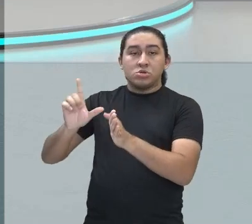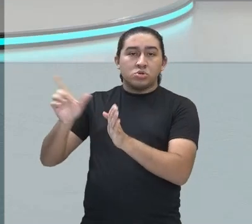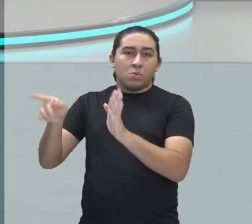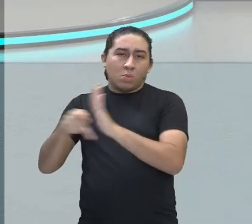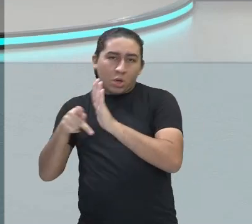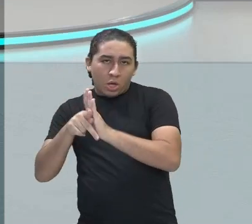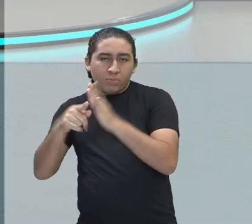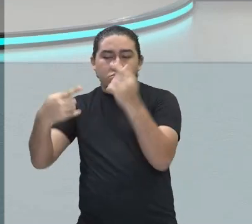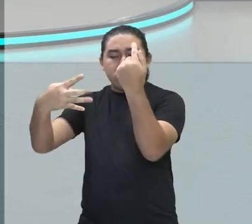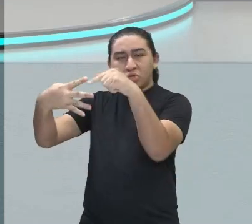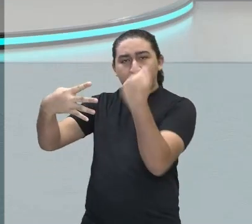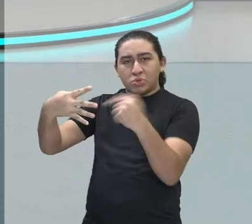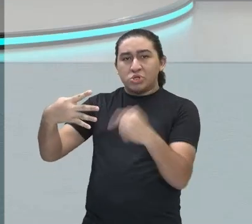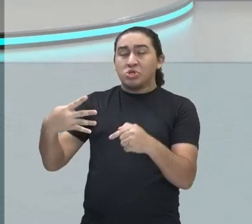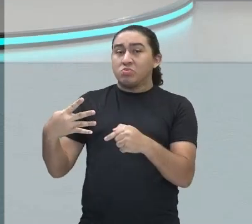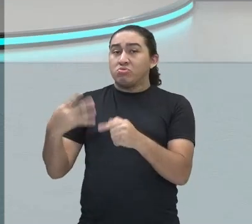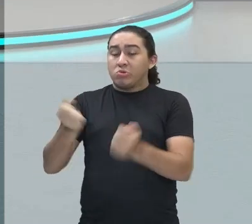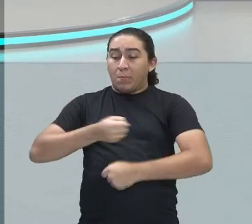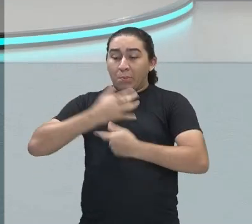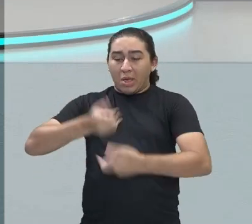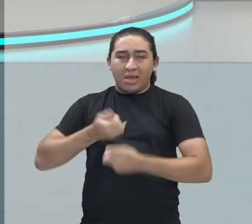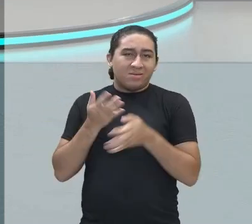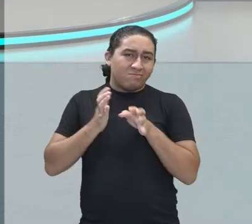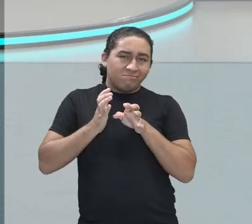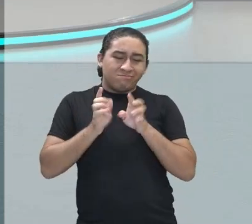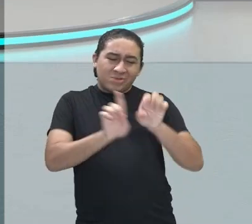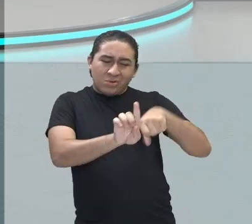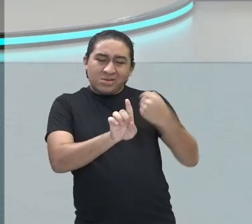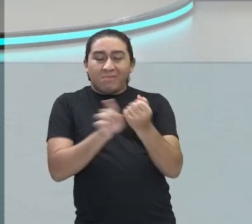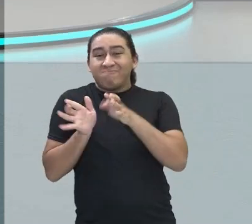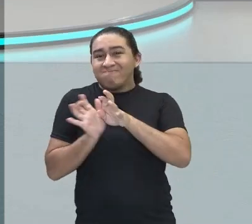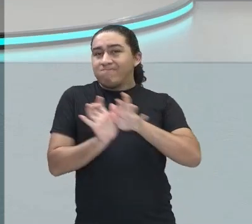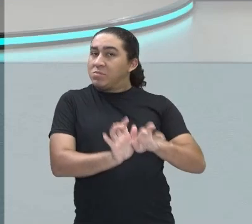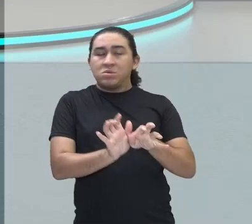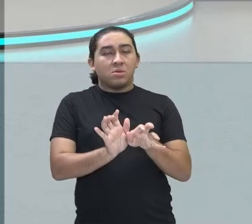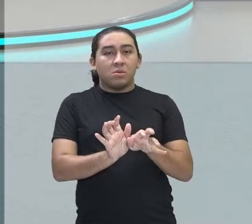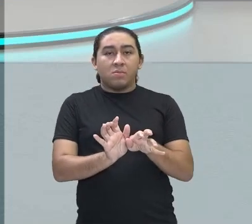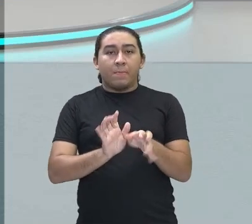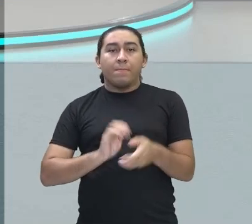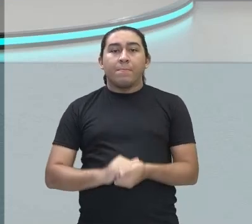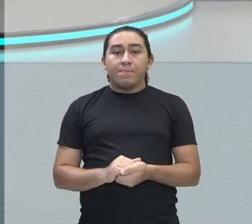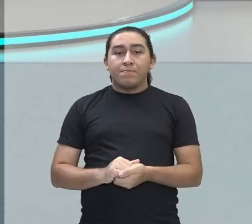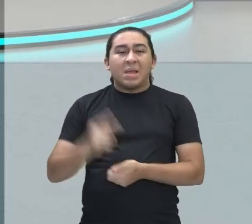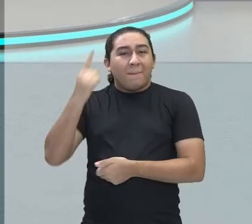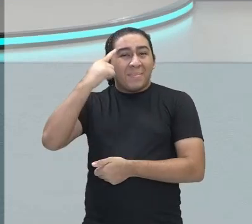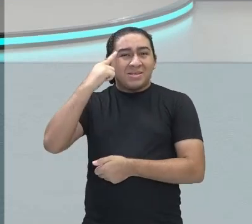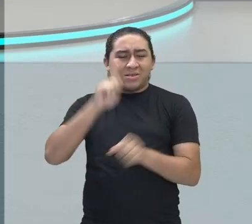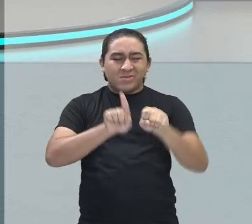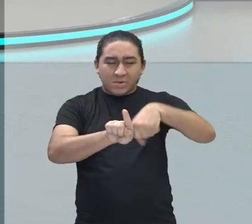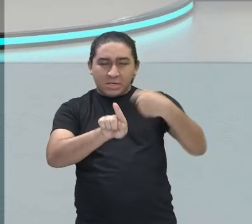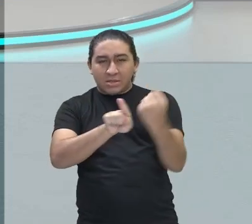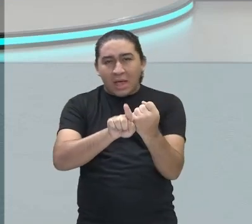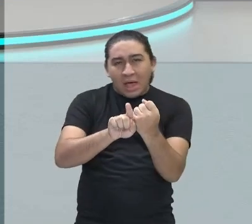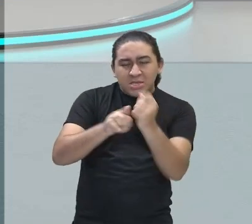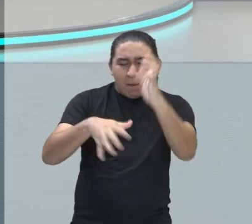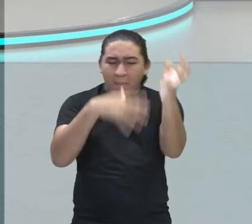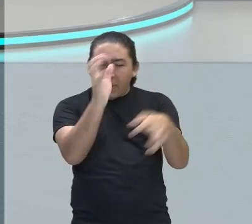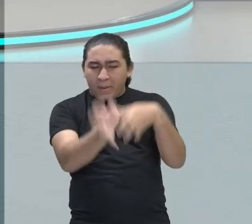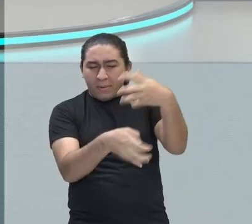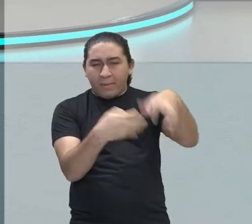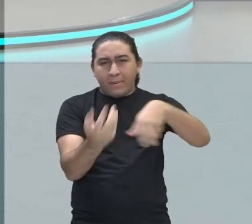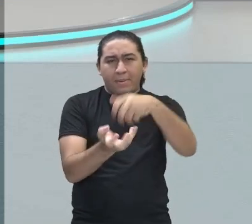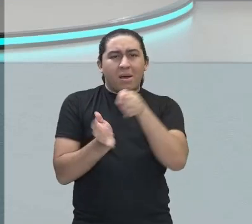não quer compromisso com o social, ele é alienado. O que estiver acontecendo na sociedade, ele não